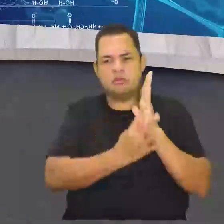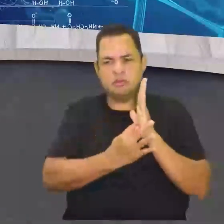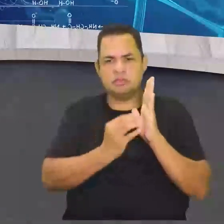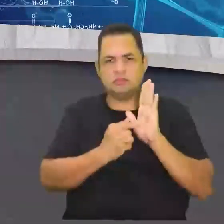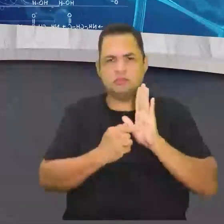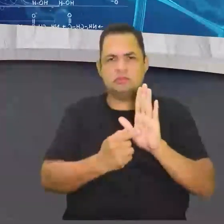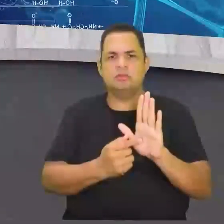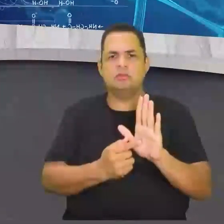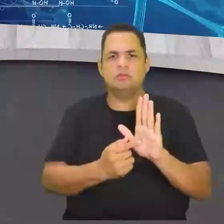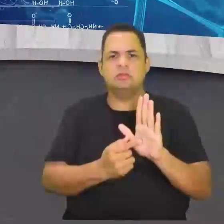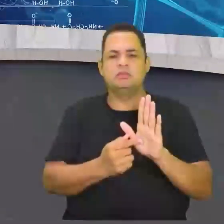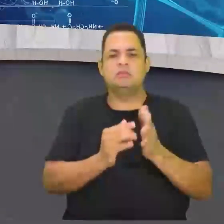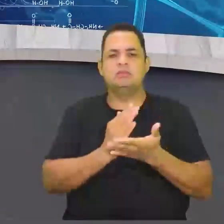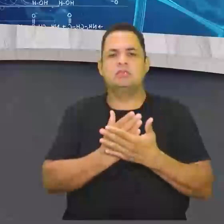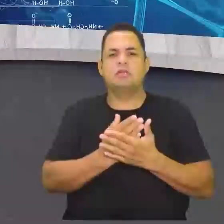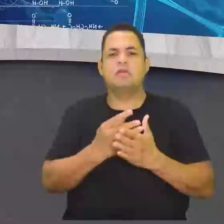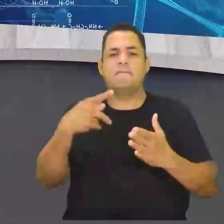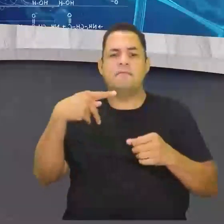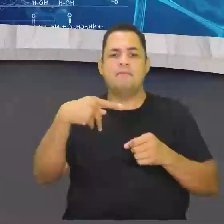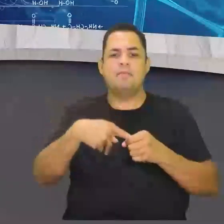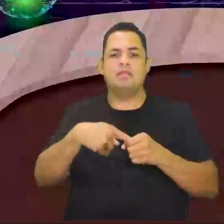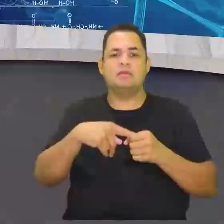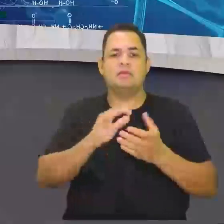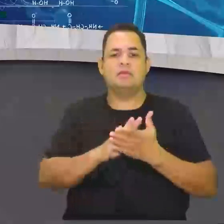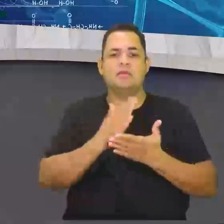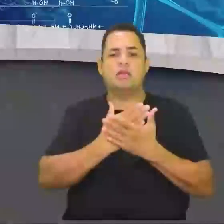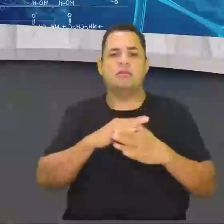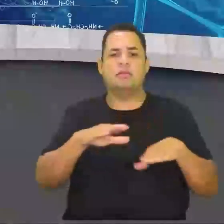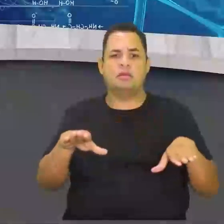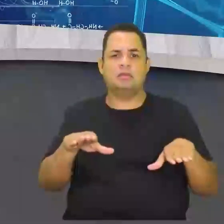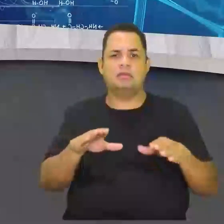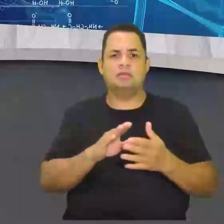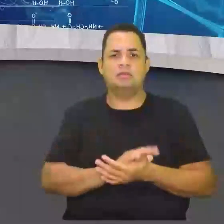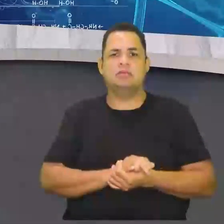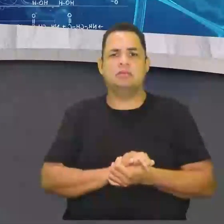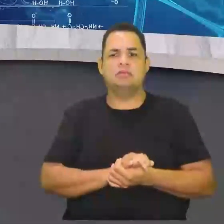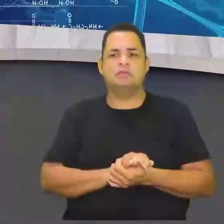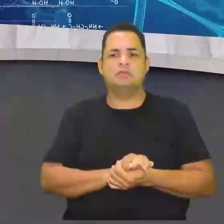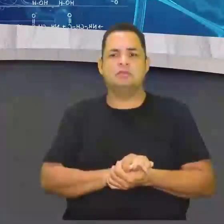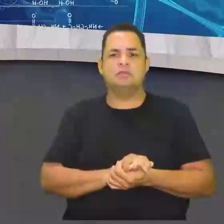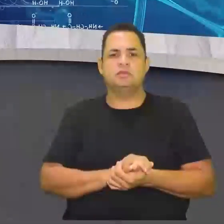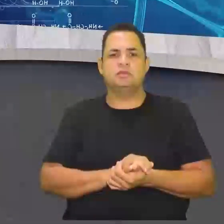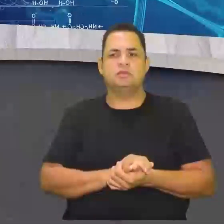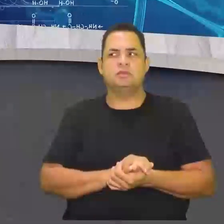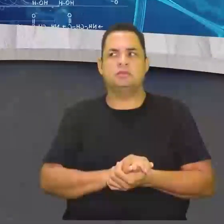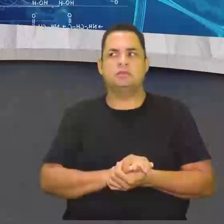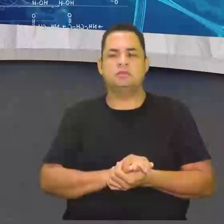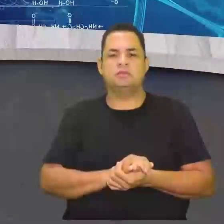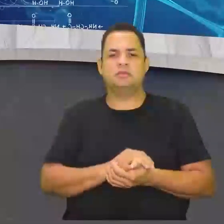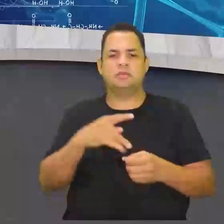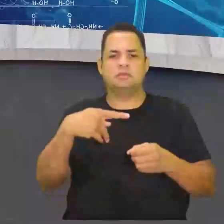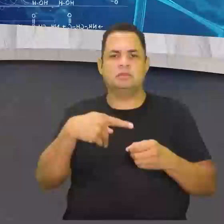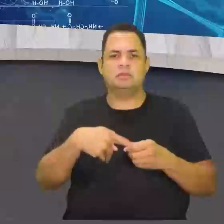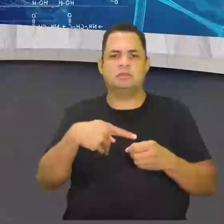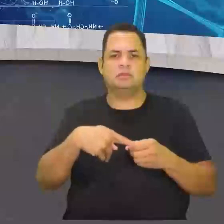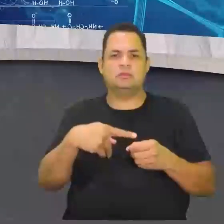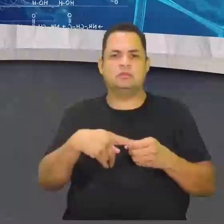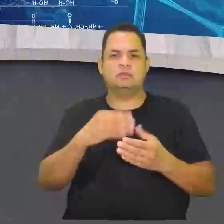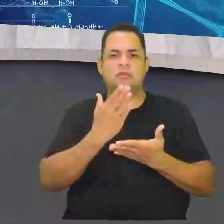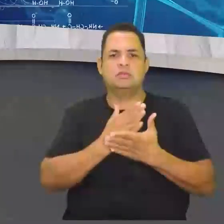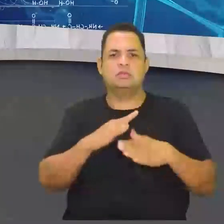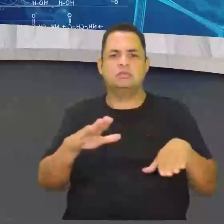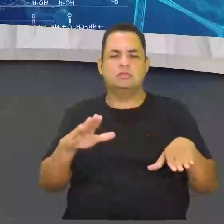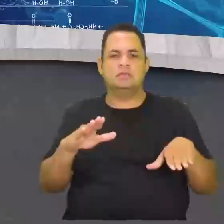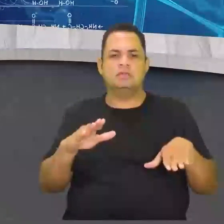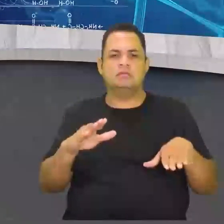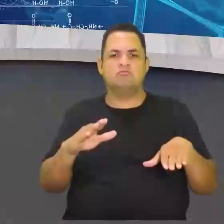gente, não quer dizer que o petróleo vai se esgotar. Então, essas questões que estão falando que o petróleo vai ser